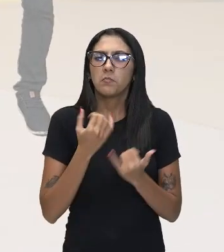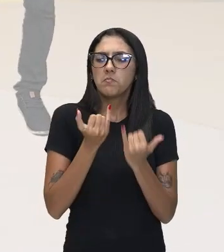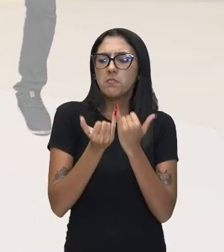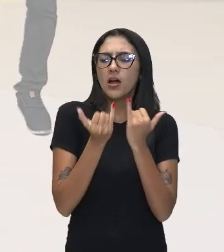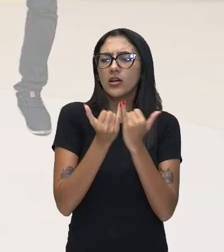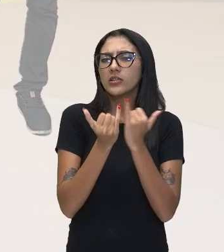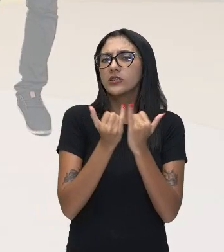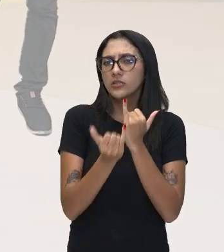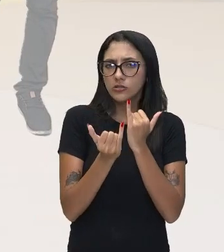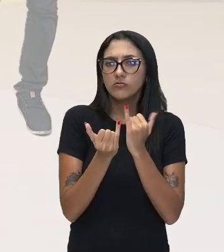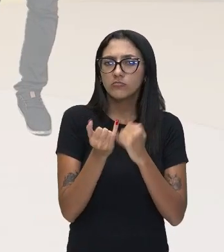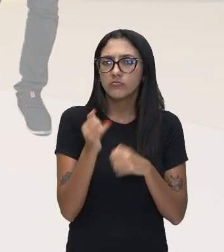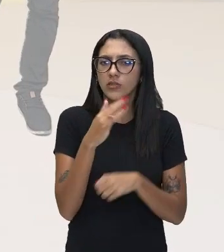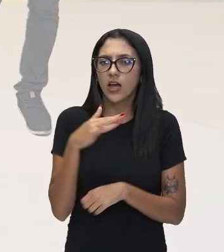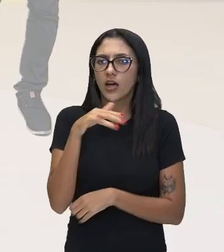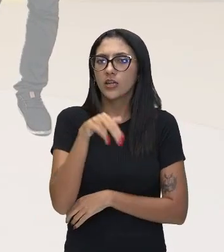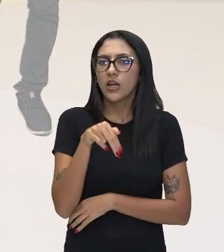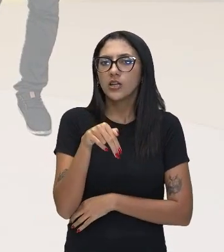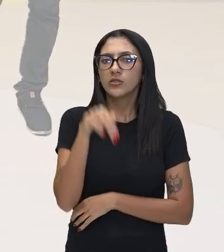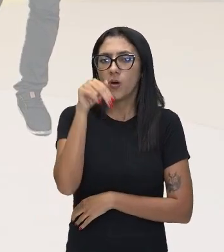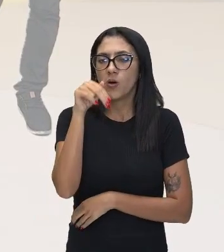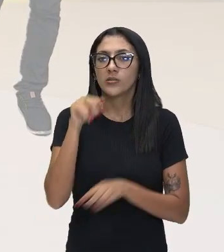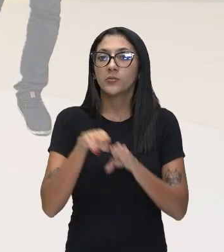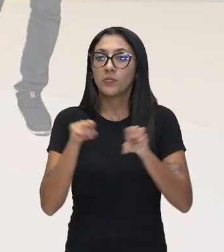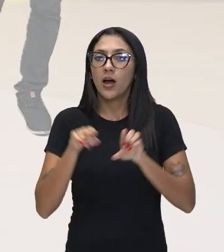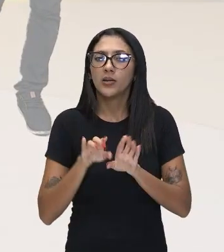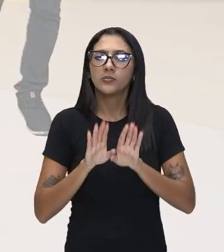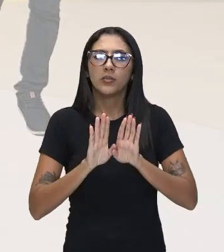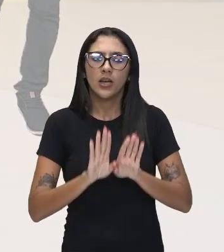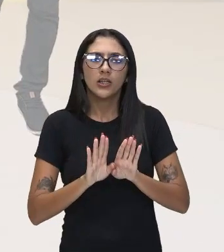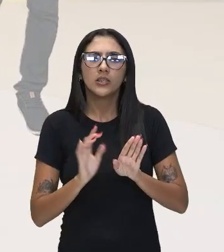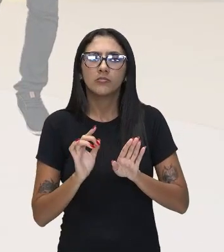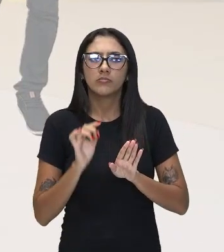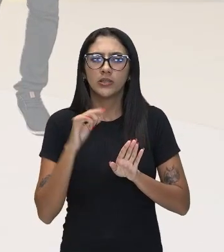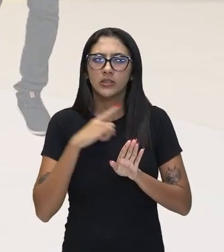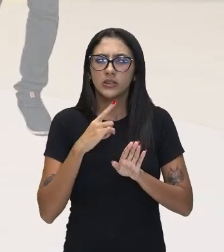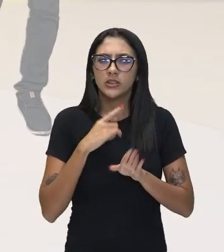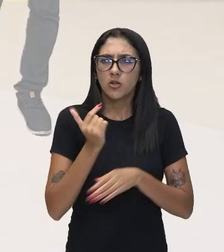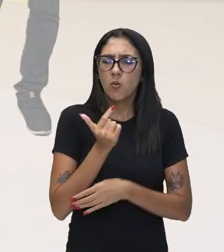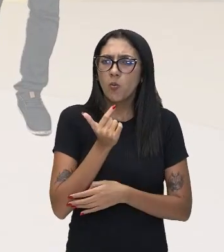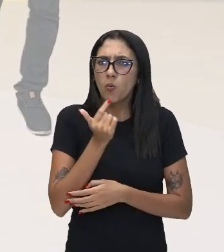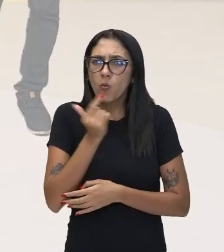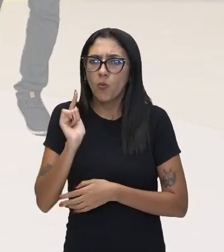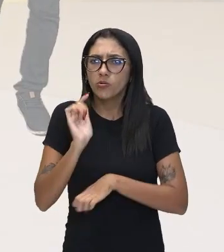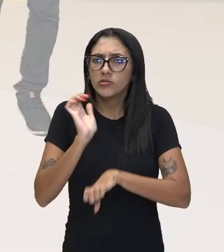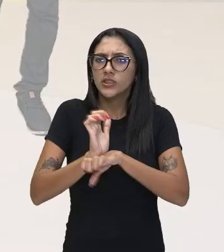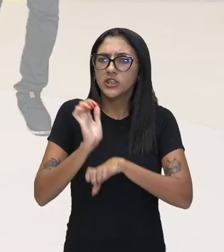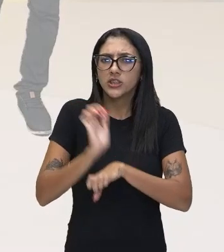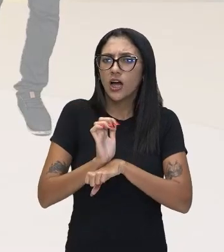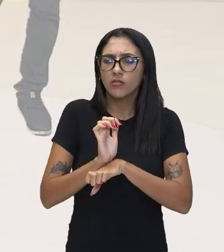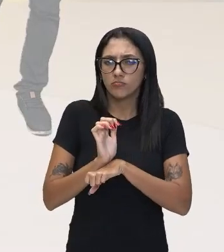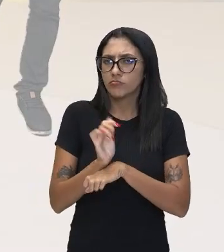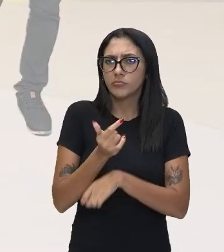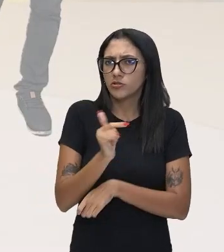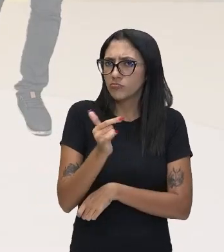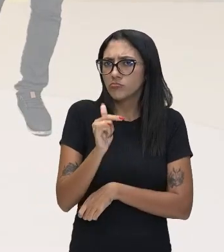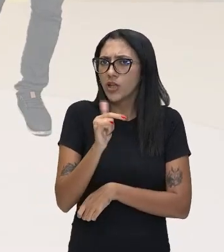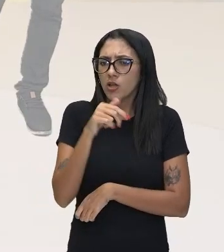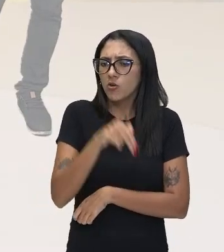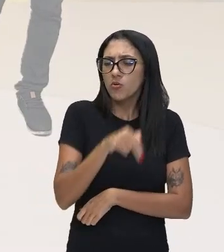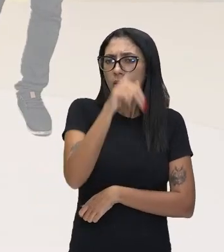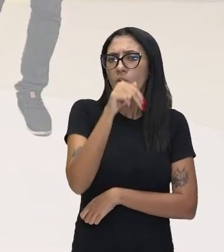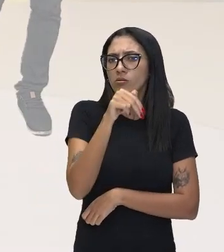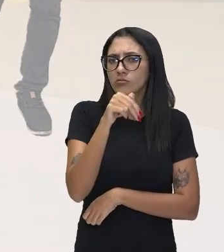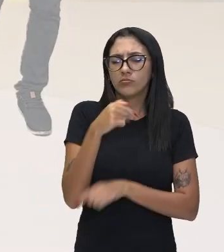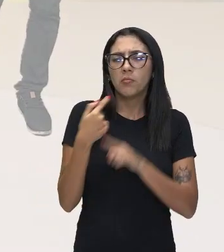a região norte, né, professor Eberson? Exato, só que aqui eu já percebo, professor, que entrou outros estados que não estão na região norte, né? Por que isso